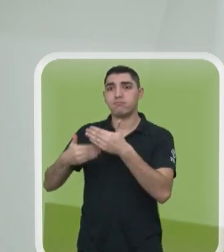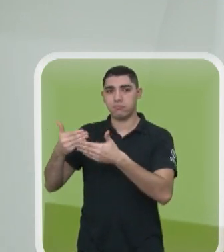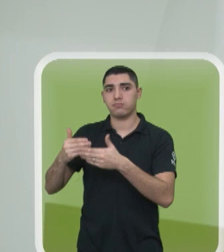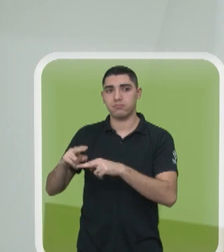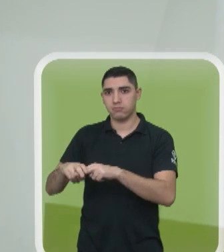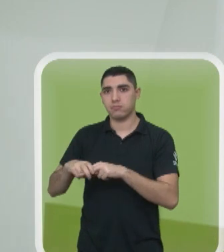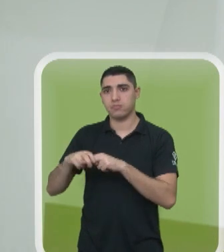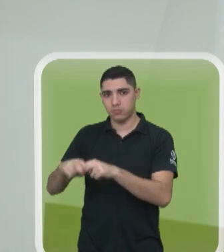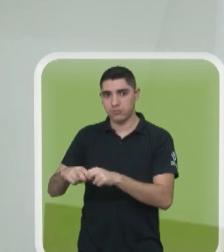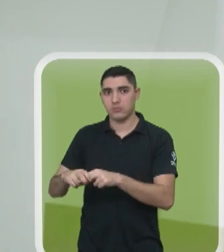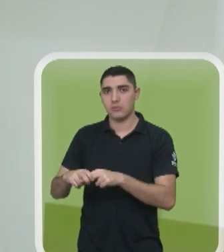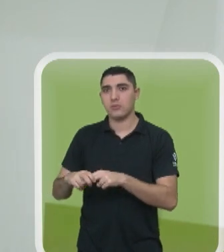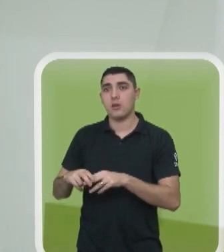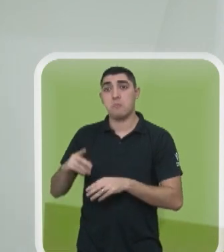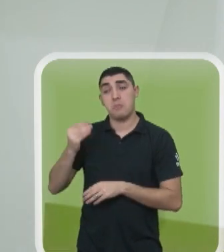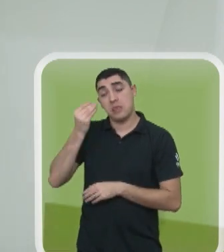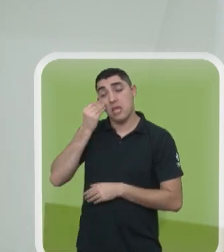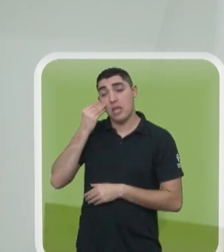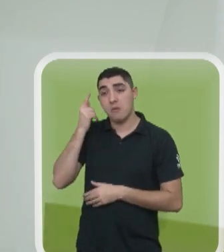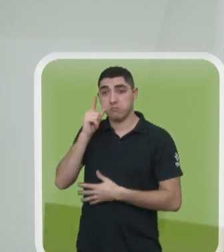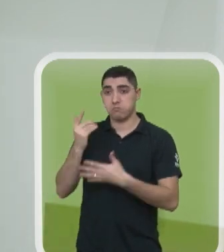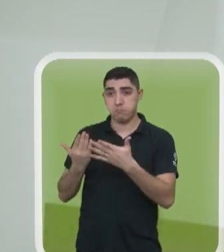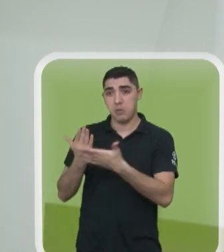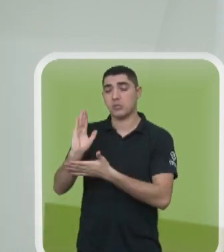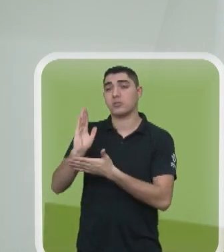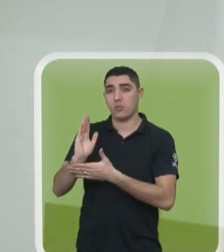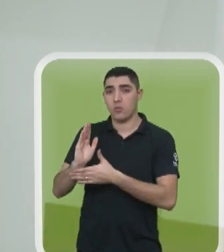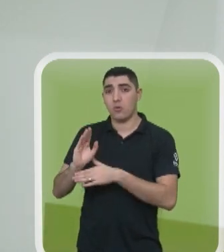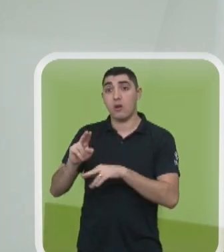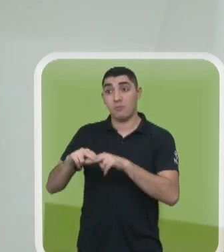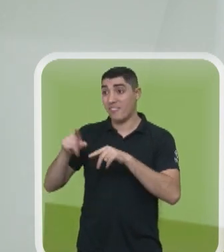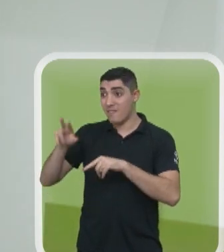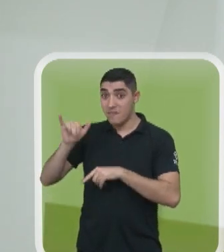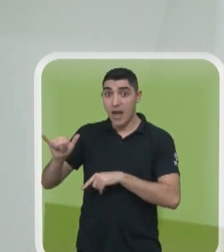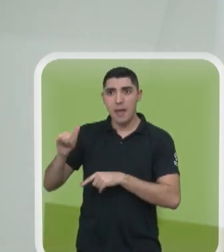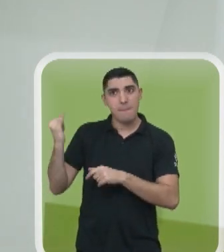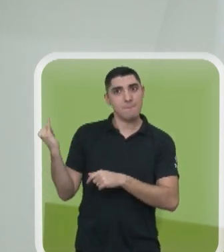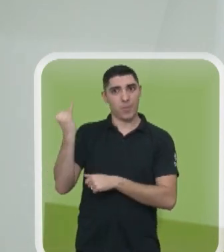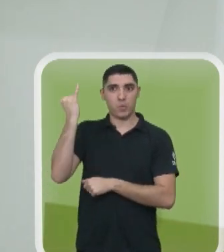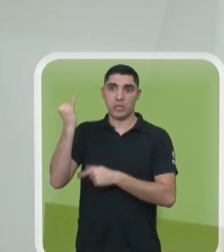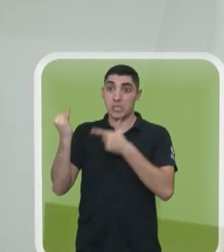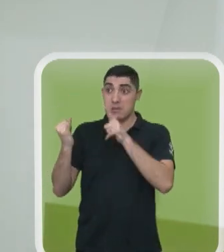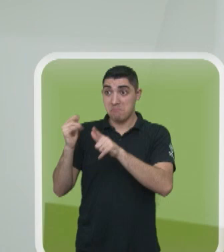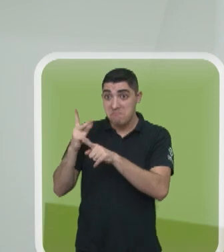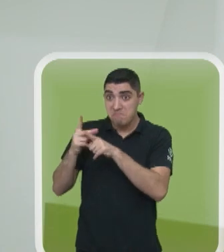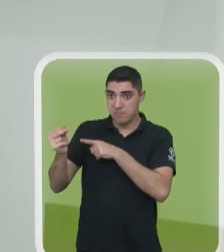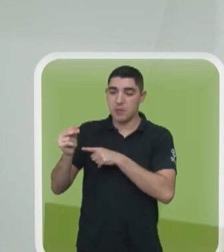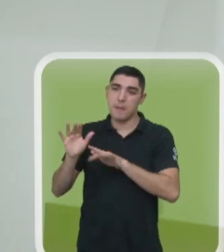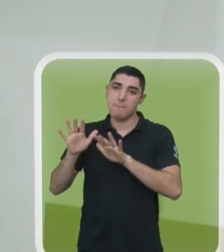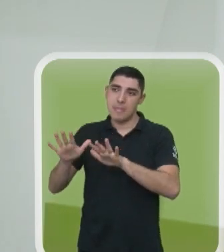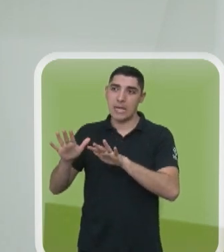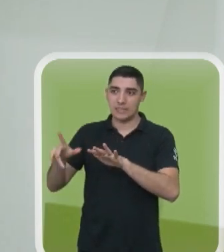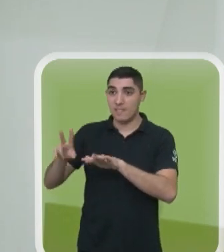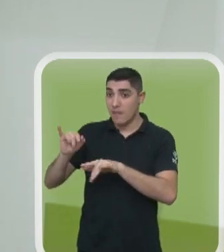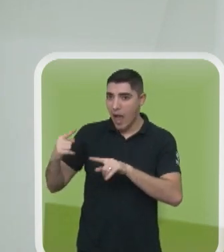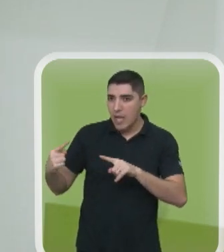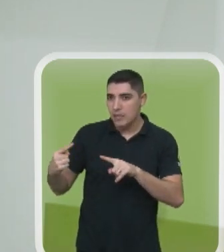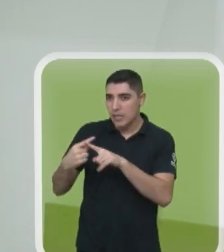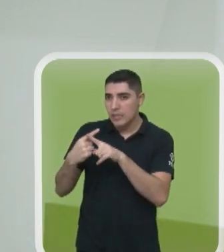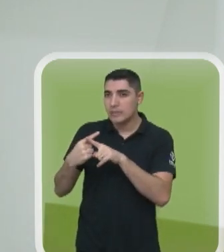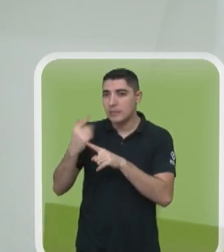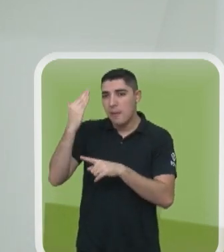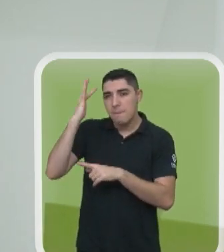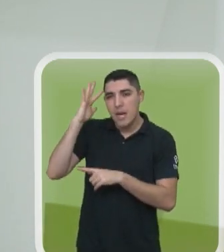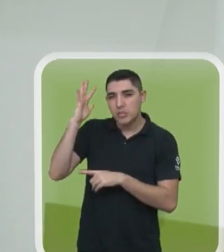playoffs, ver o que dá para... lógico, o resultado desse jogo vai ser importante, mas o jogo já vai ser pensado